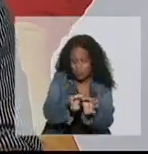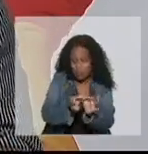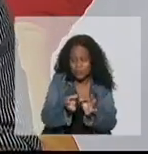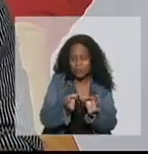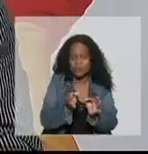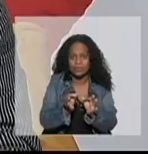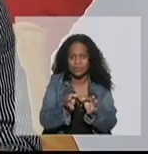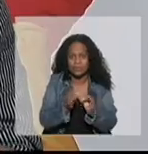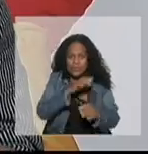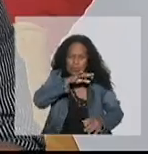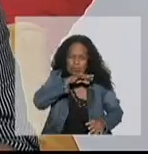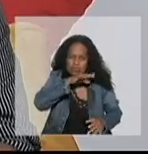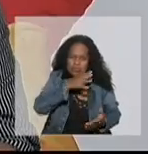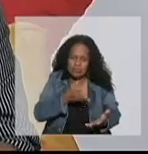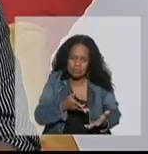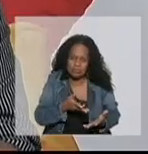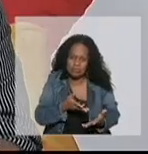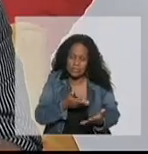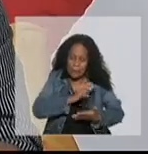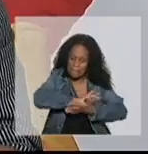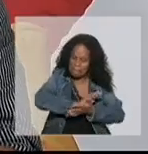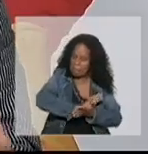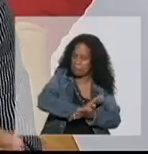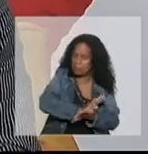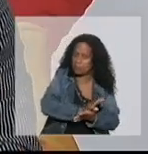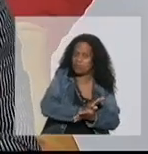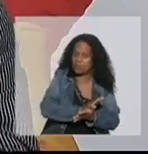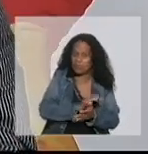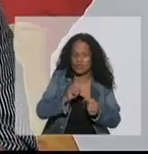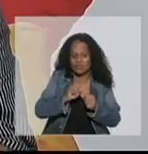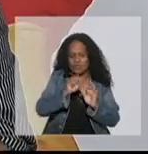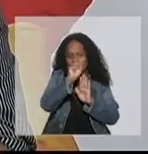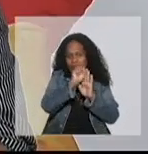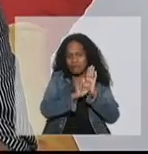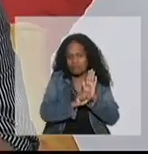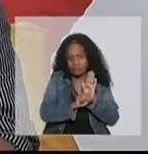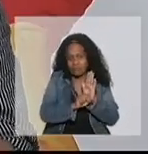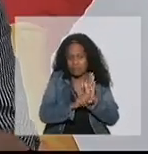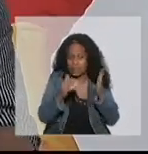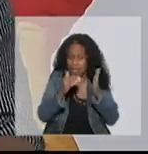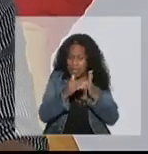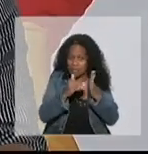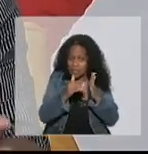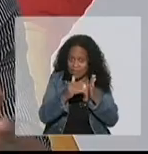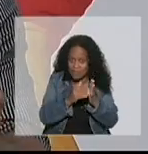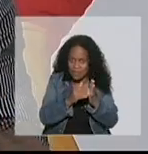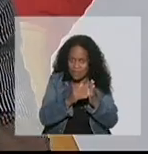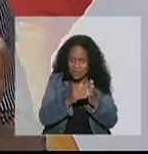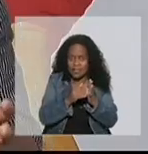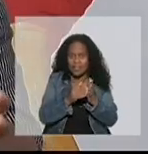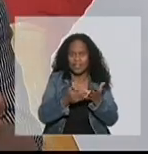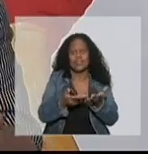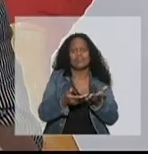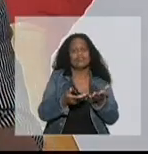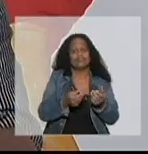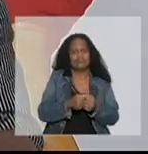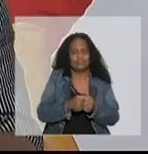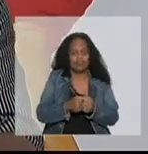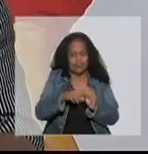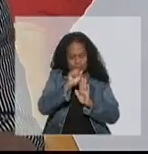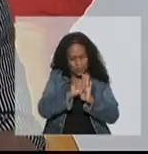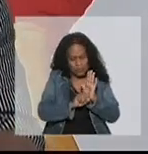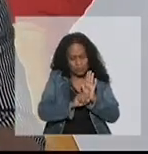uma organização social. Então são selvagens. Então esse preconceito foi construído ao longo dos séculos, até chegar no indígena de